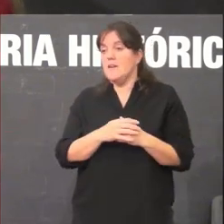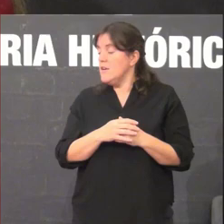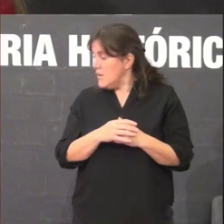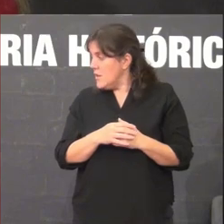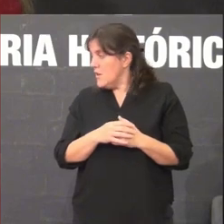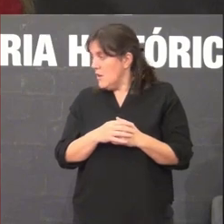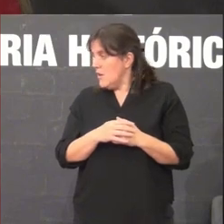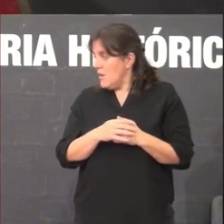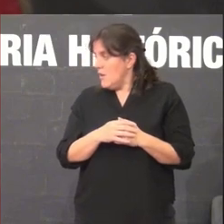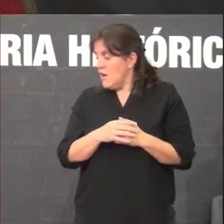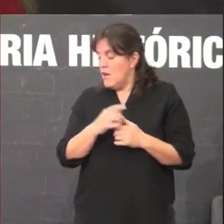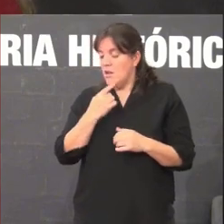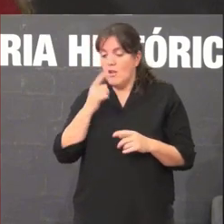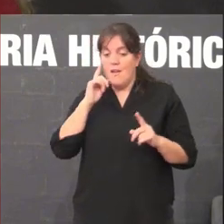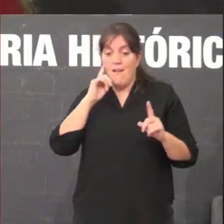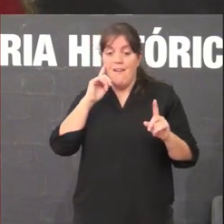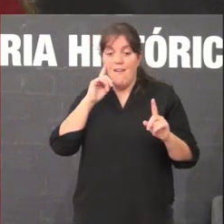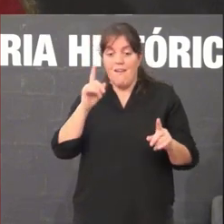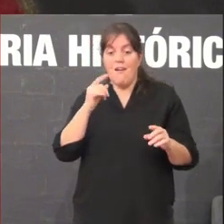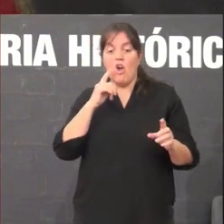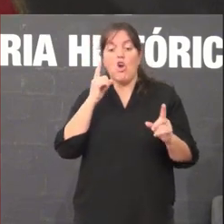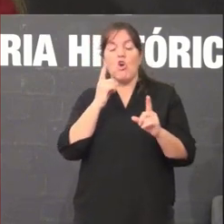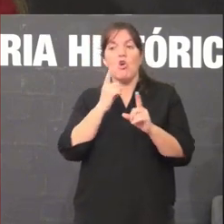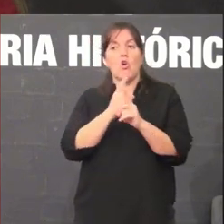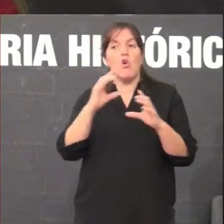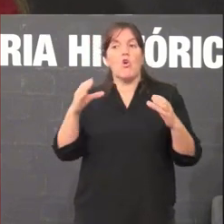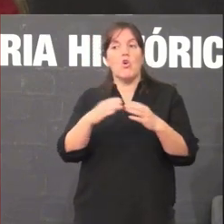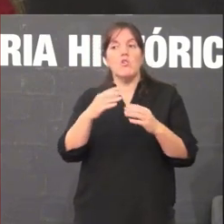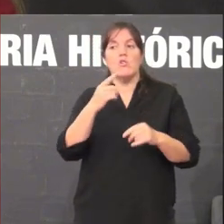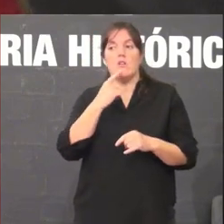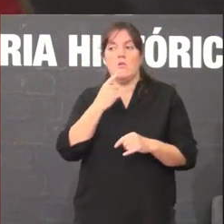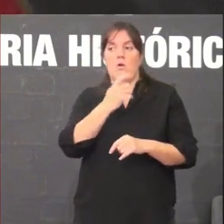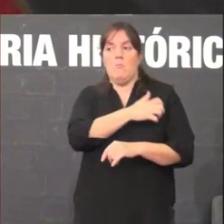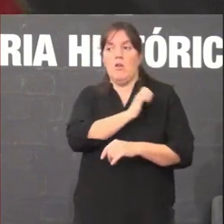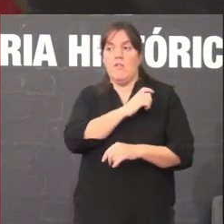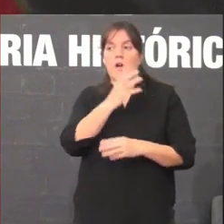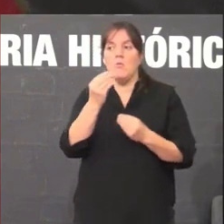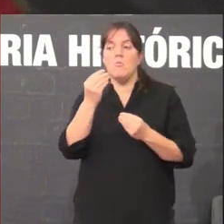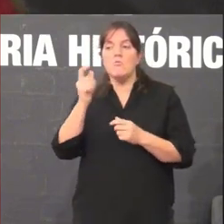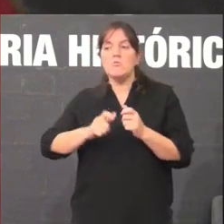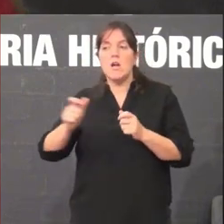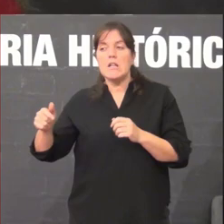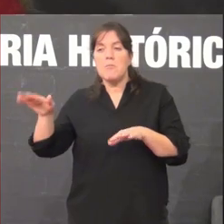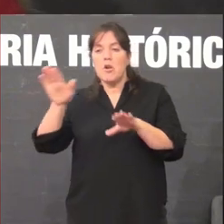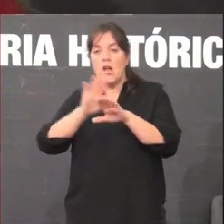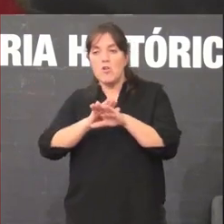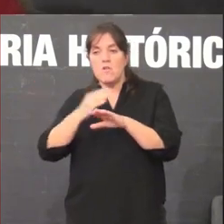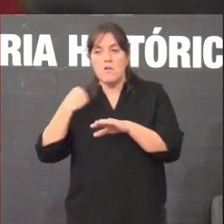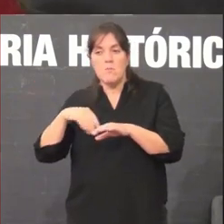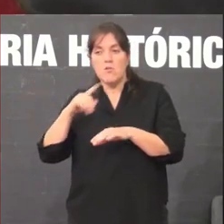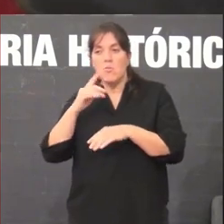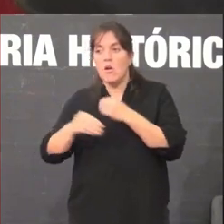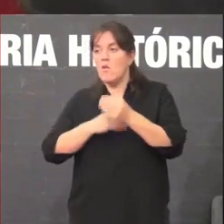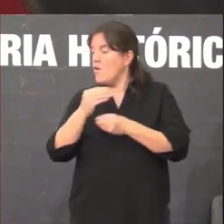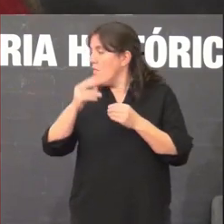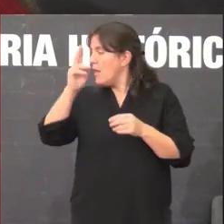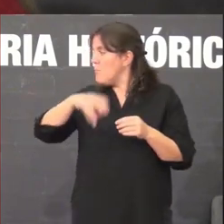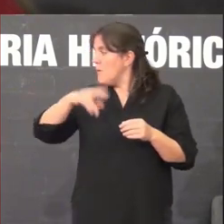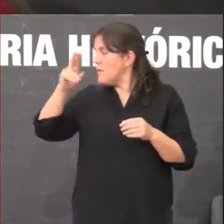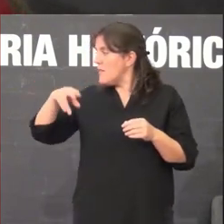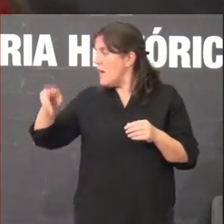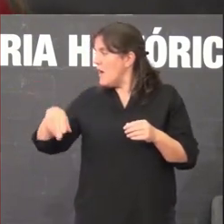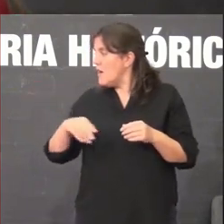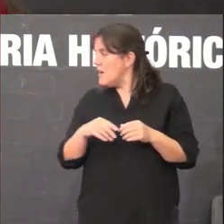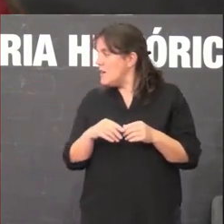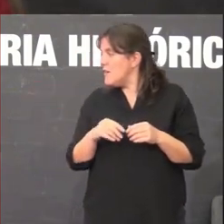cartazes, quando aparecia o cartaz oficial dizia Abril é evolução. E muita gente durante a noite foi pintar o R